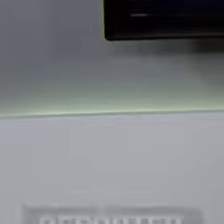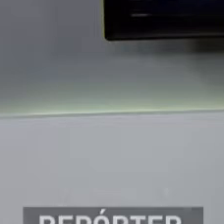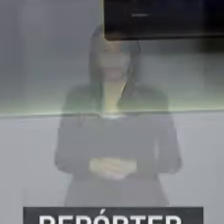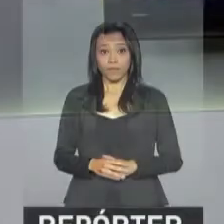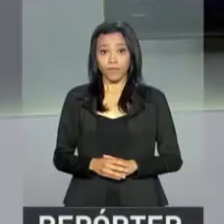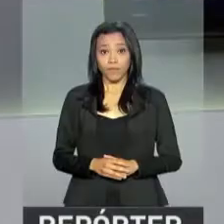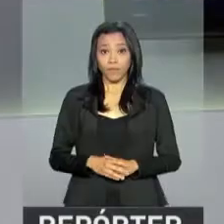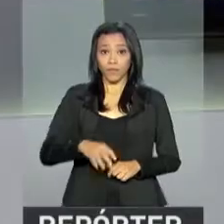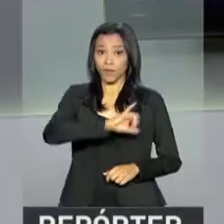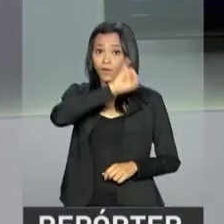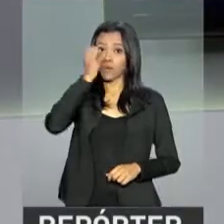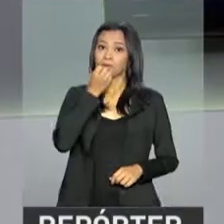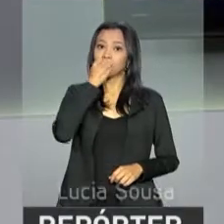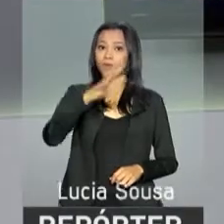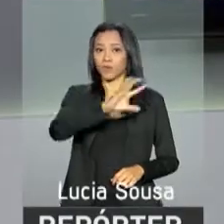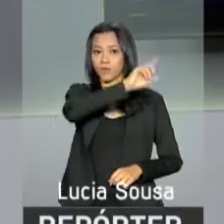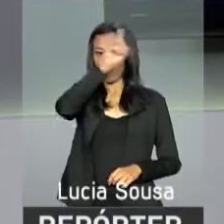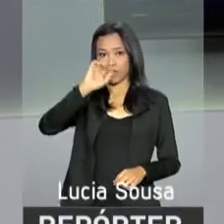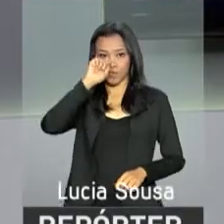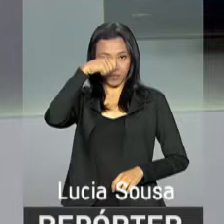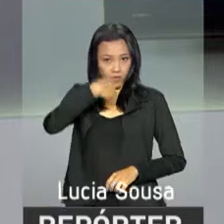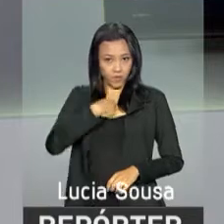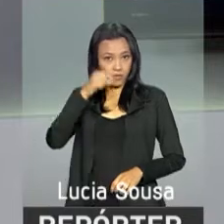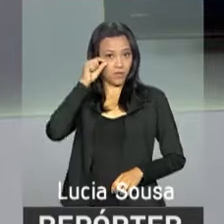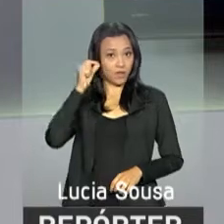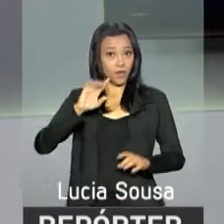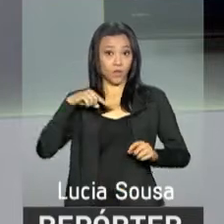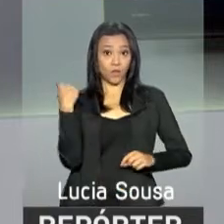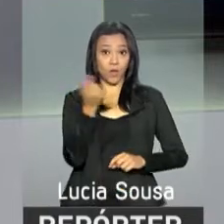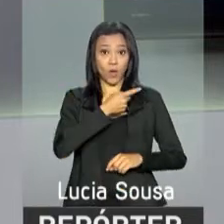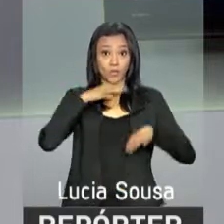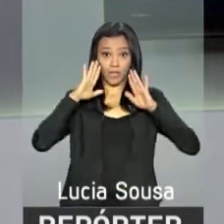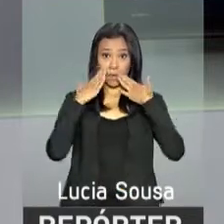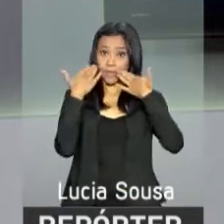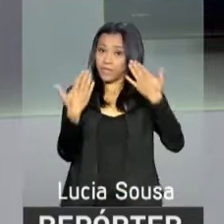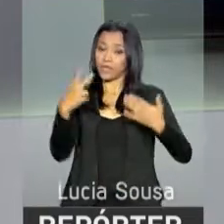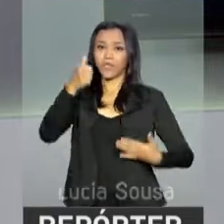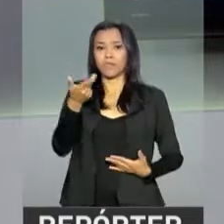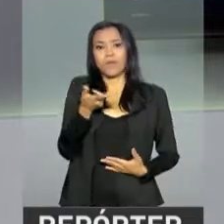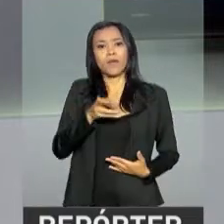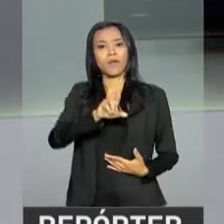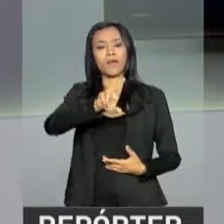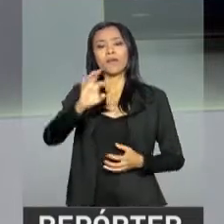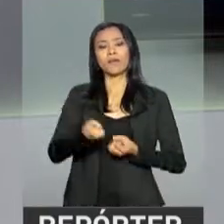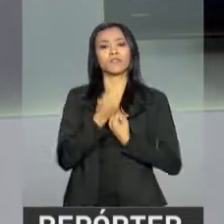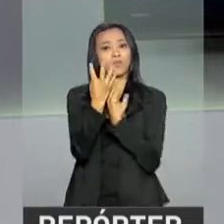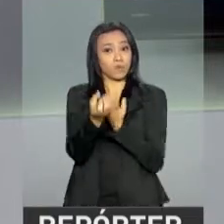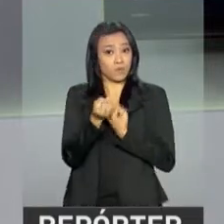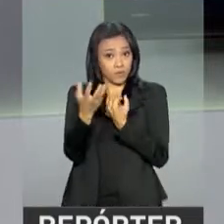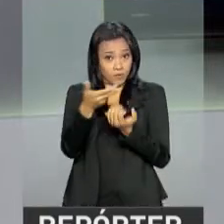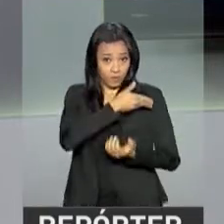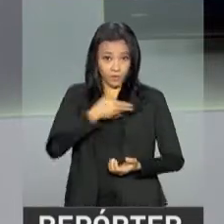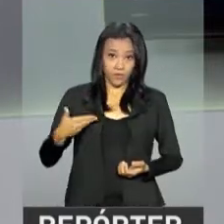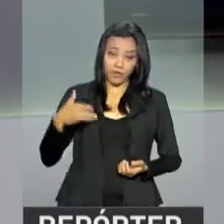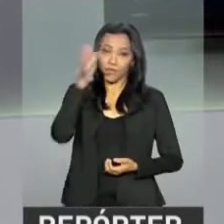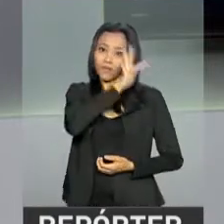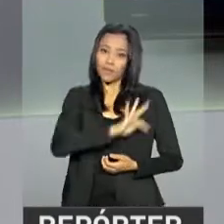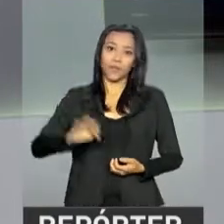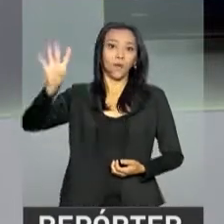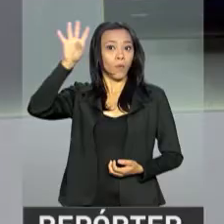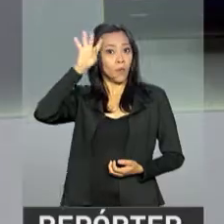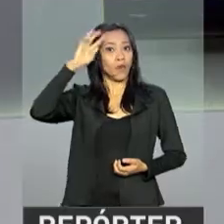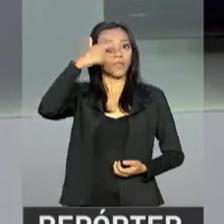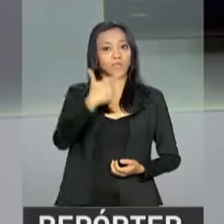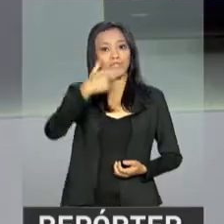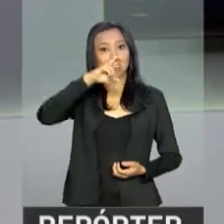olá bom dia eu sou thaíssa dias estamos no ar com repórter nbr e as notícias do governo federal desta quarta-feira